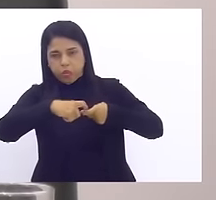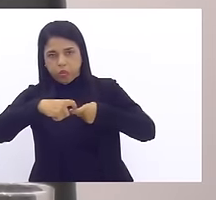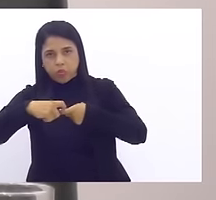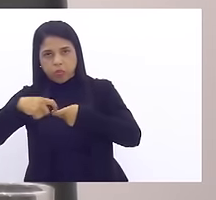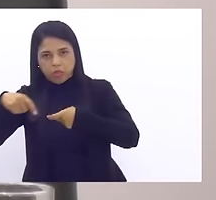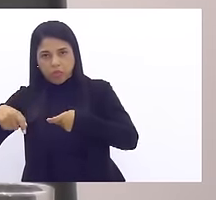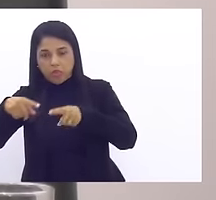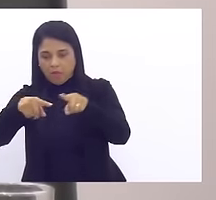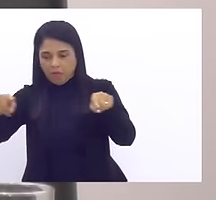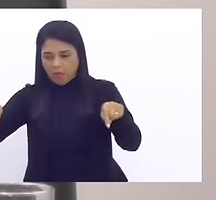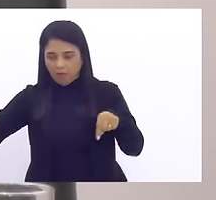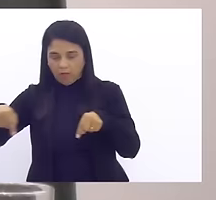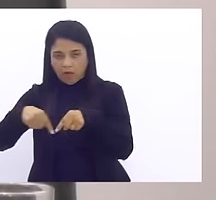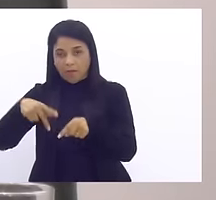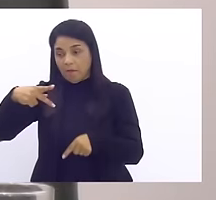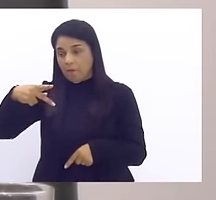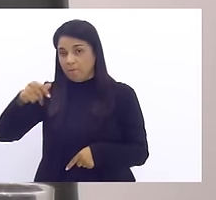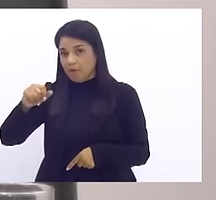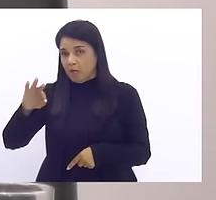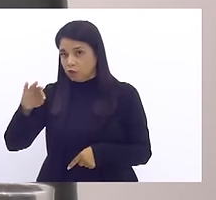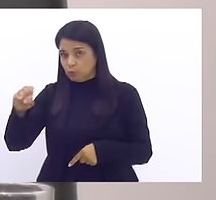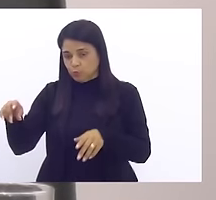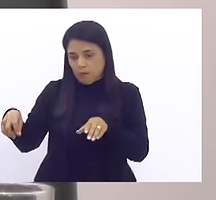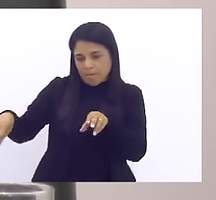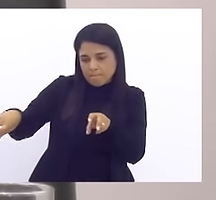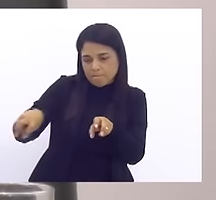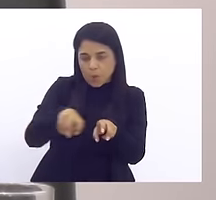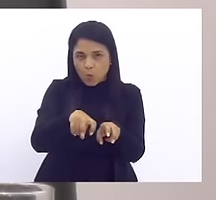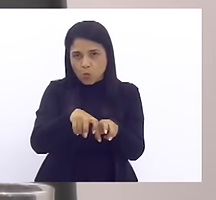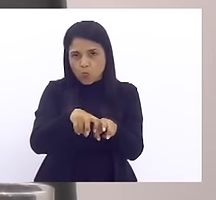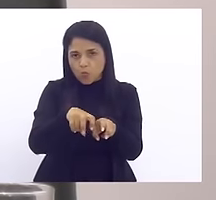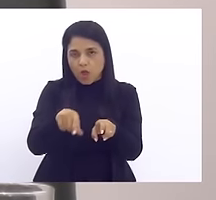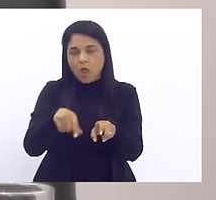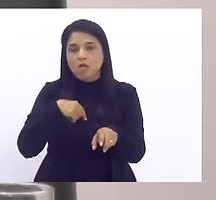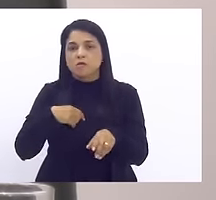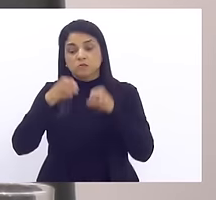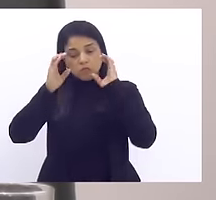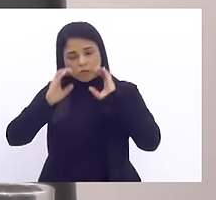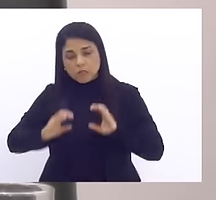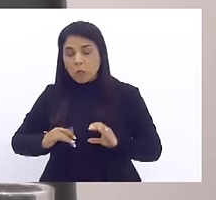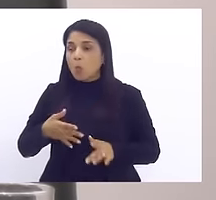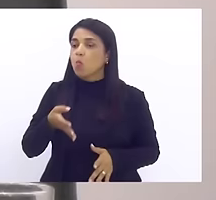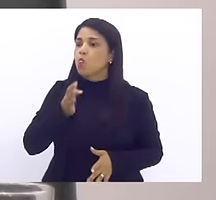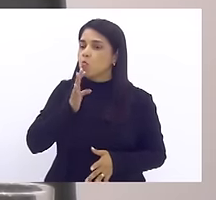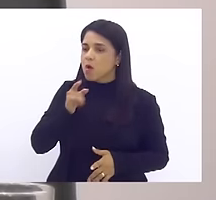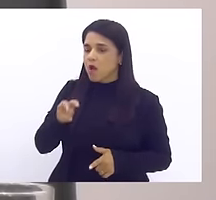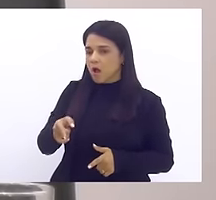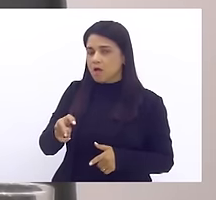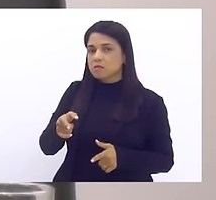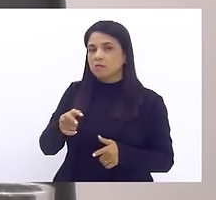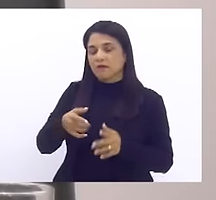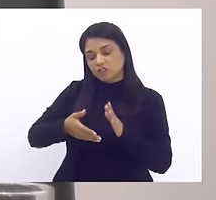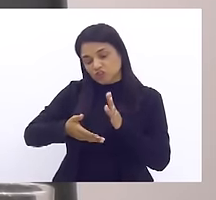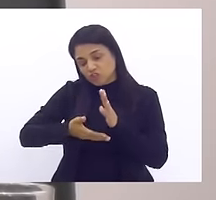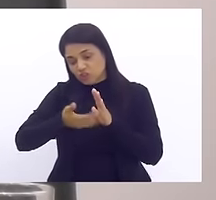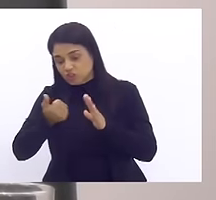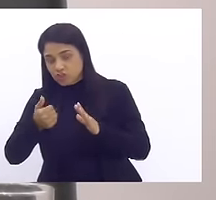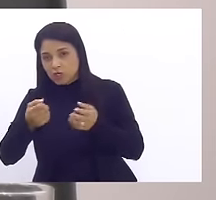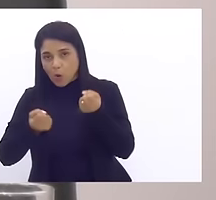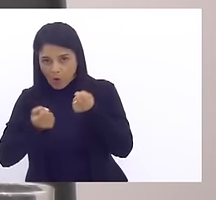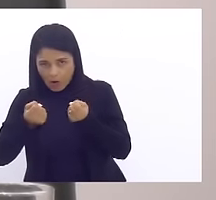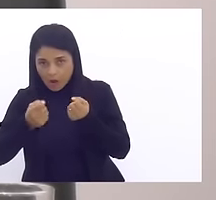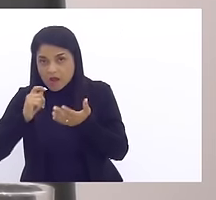nesse mesmo dia o cidadão toma ciência vai lá e retira o veículo ele paga a